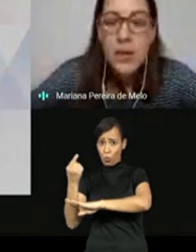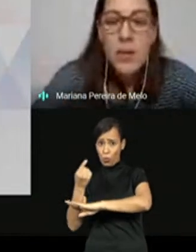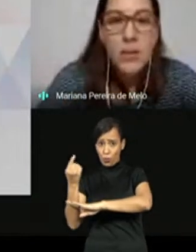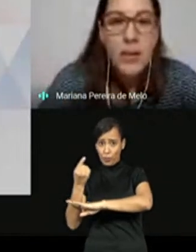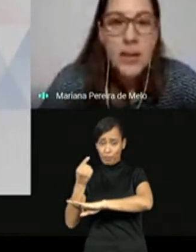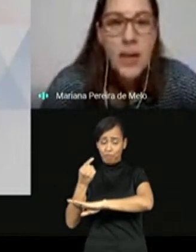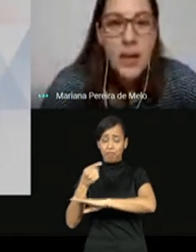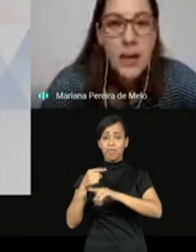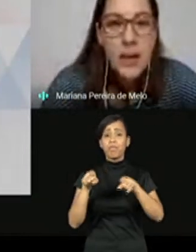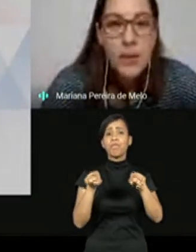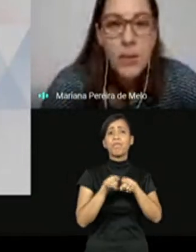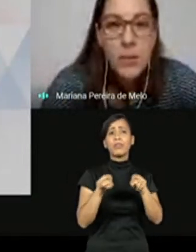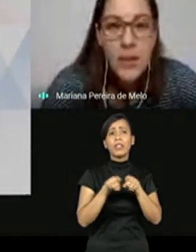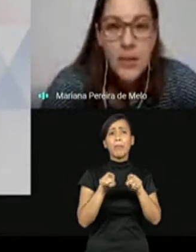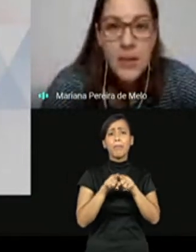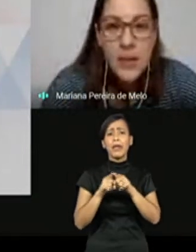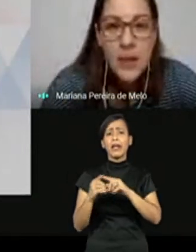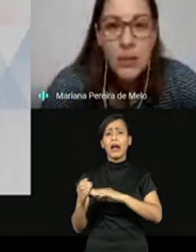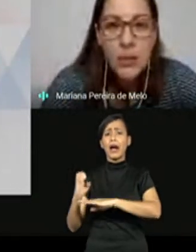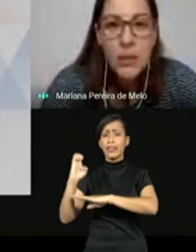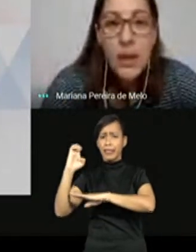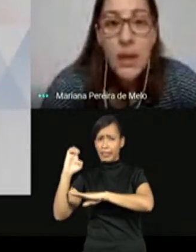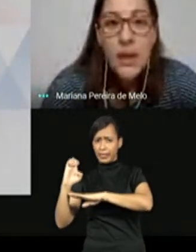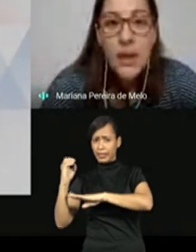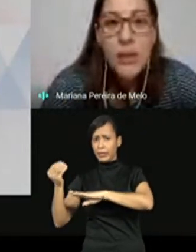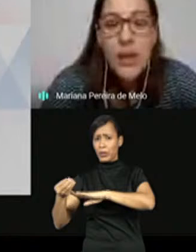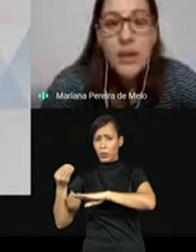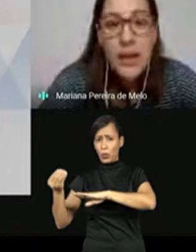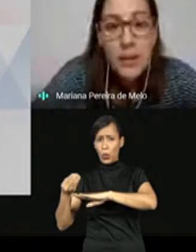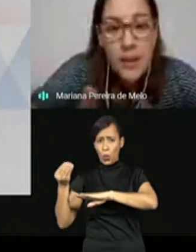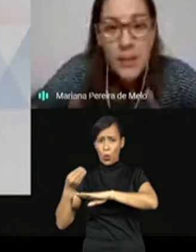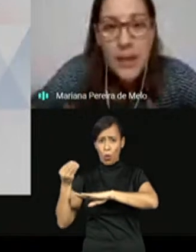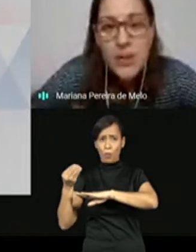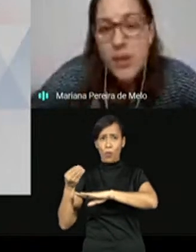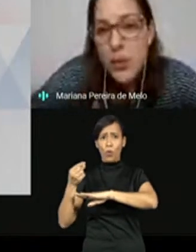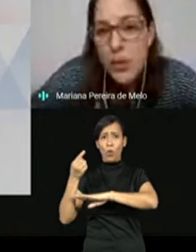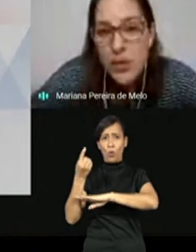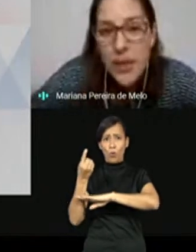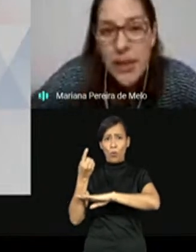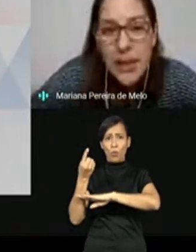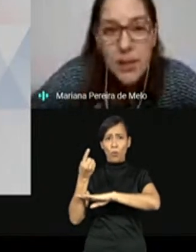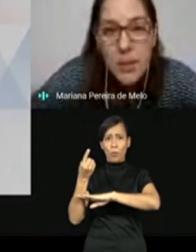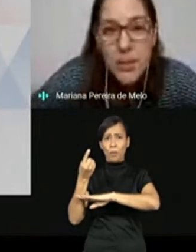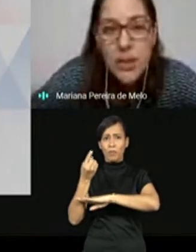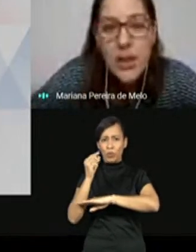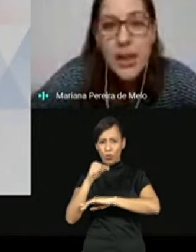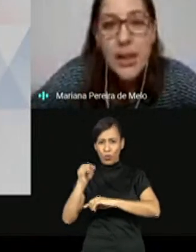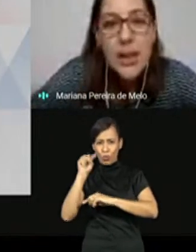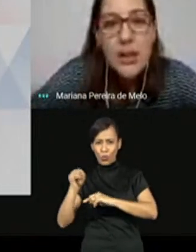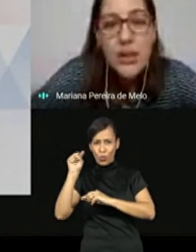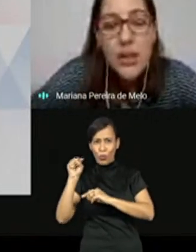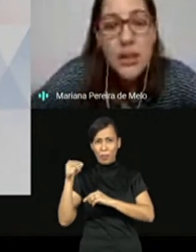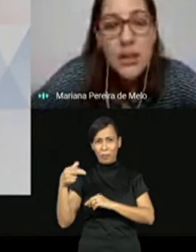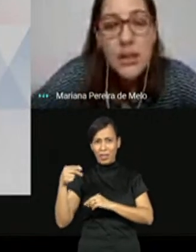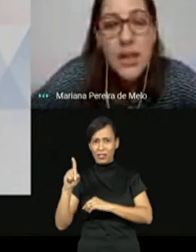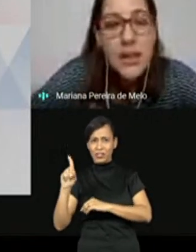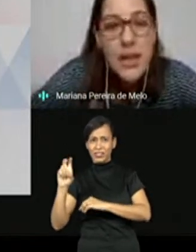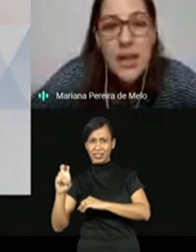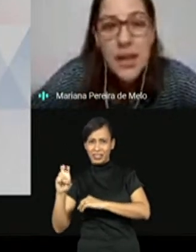A distribuição da esquerda com média 5, então a média a gente pode ver que ela dá uma medida